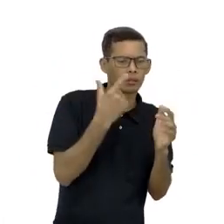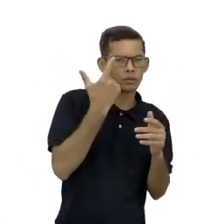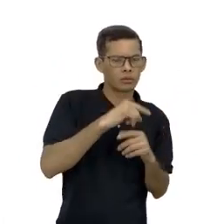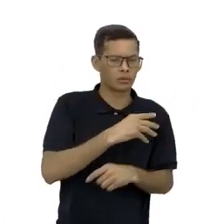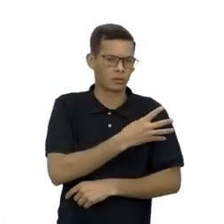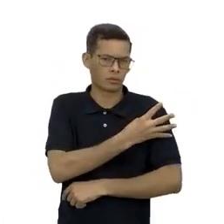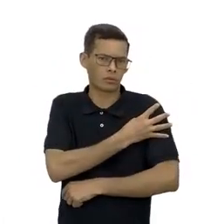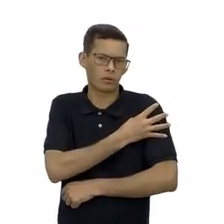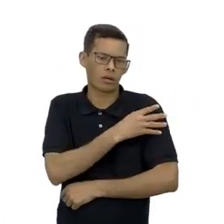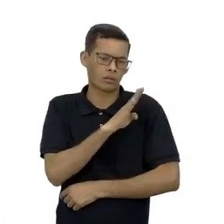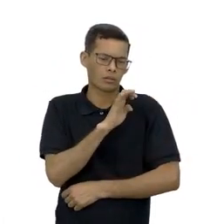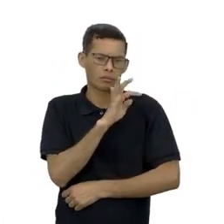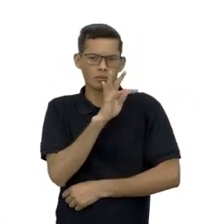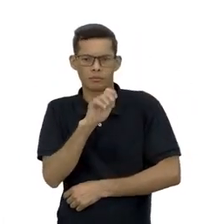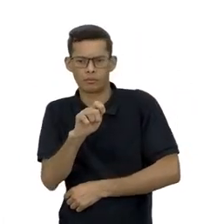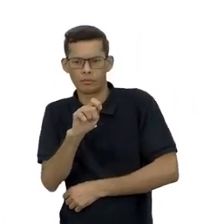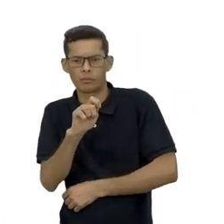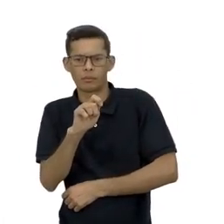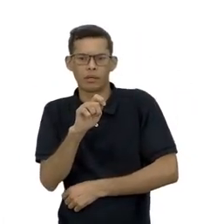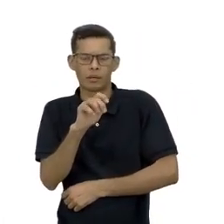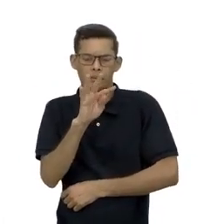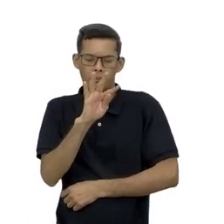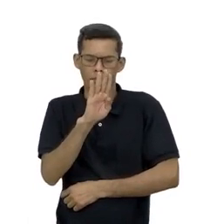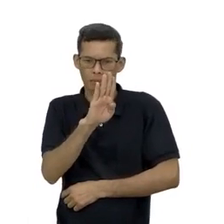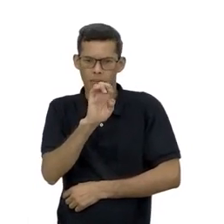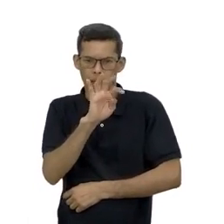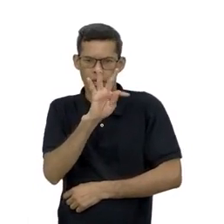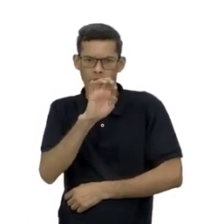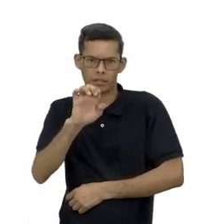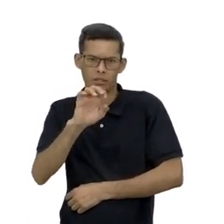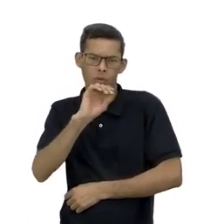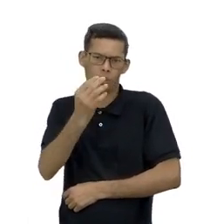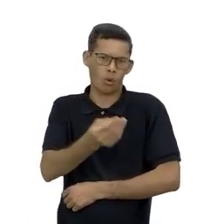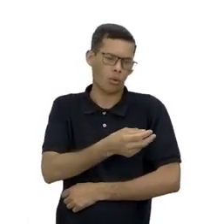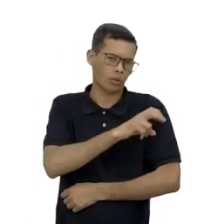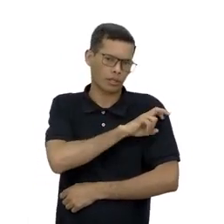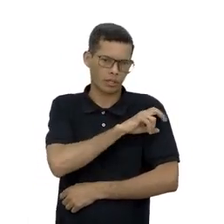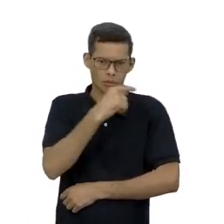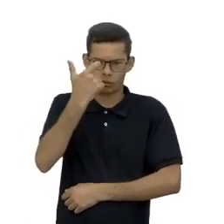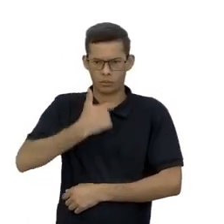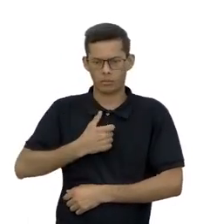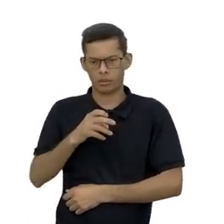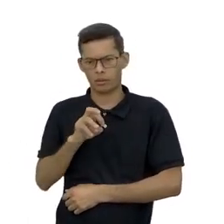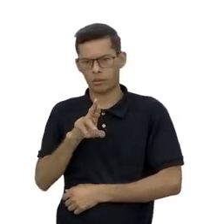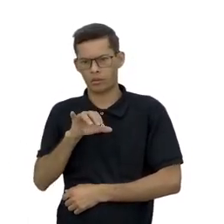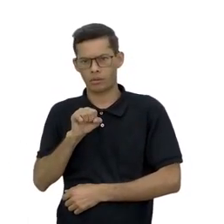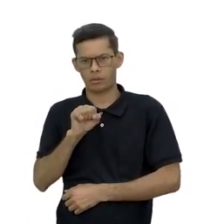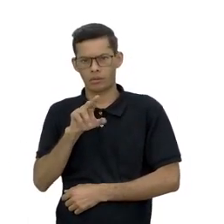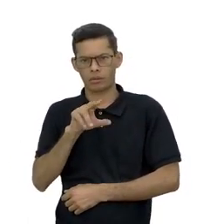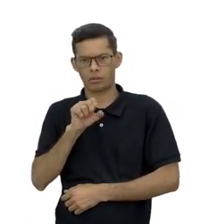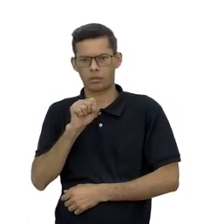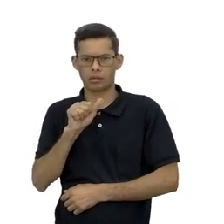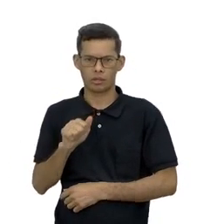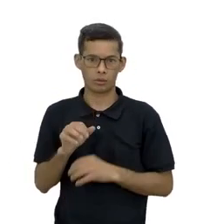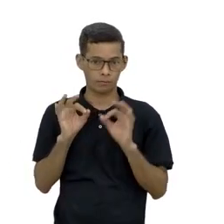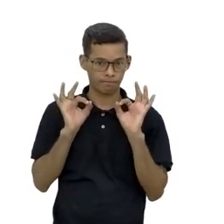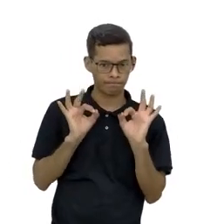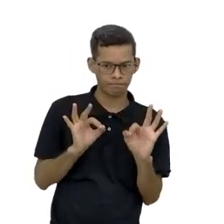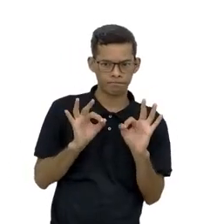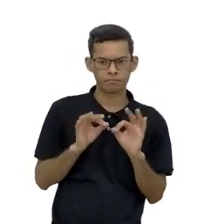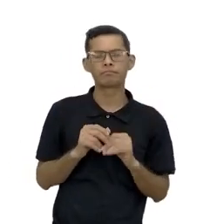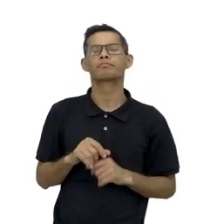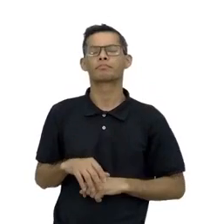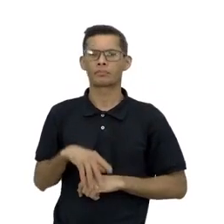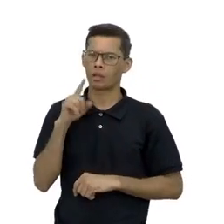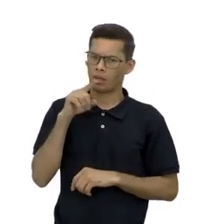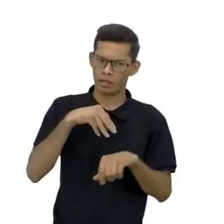ano com a Beth ou do 5º ano com a Creuza, tá bom? Bem, tão importante quanto